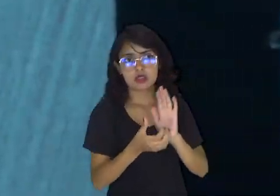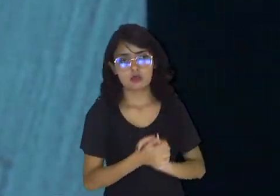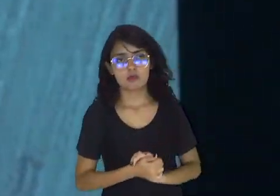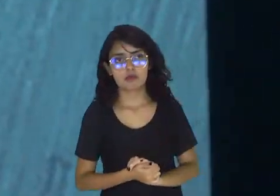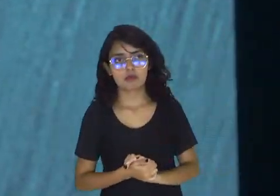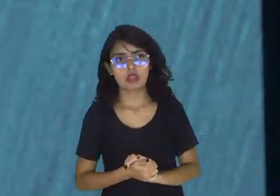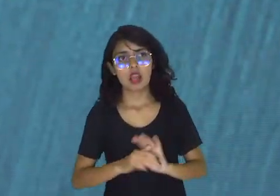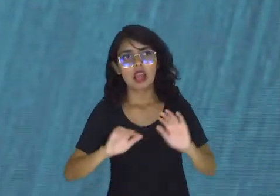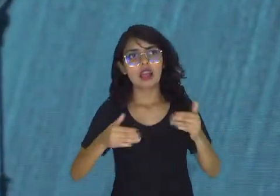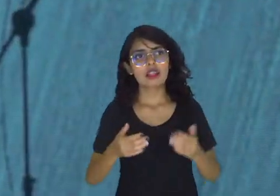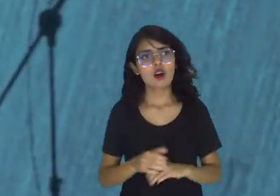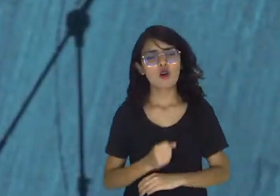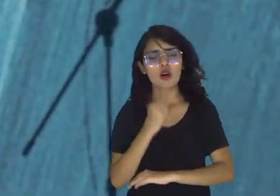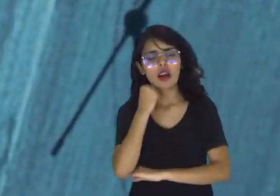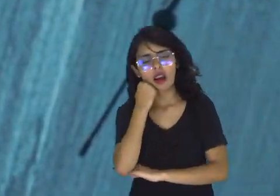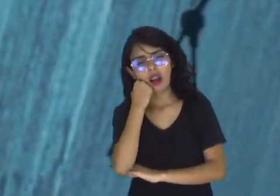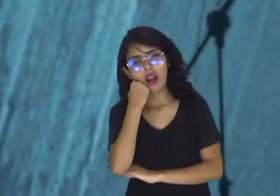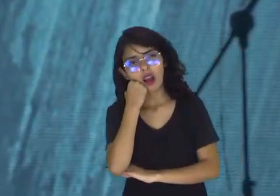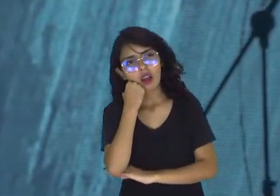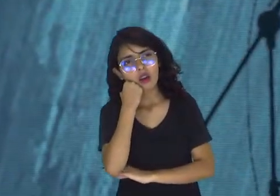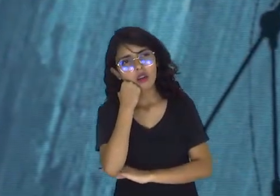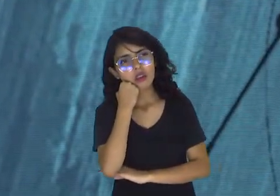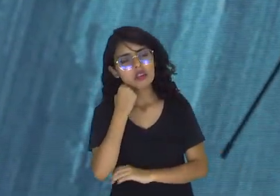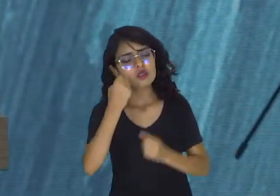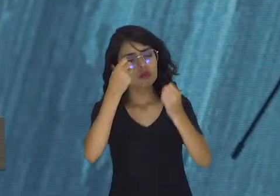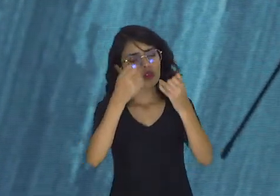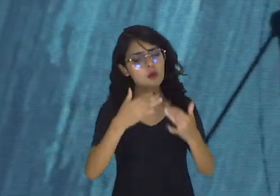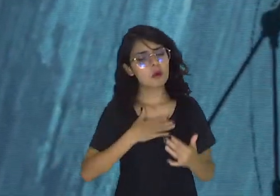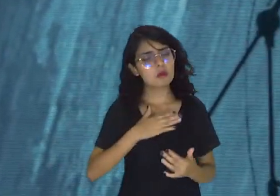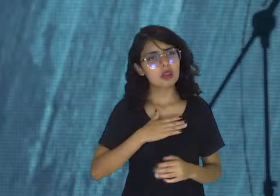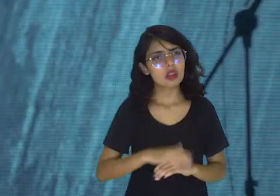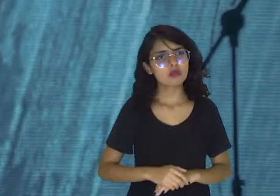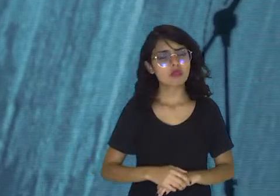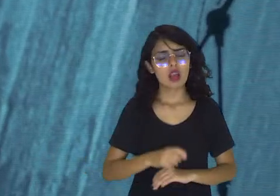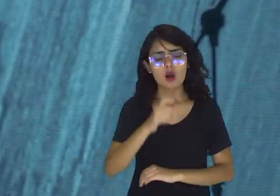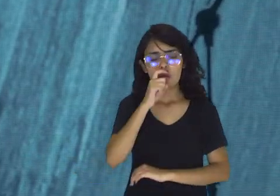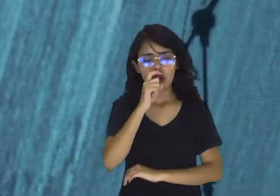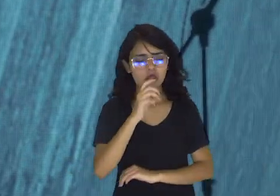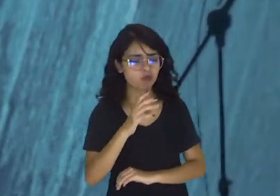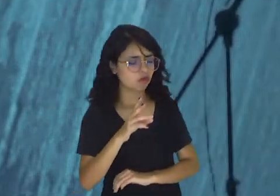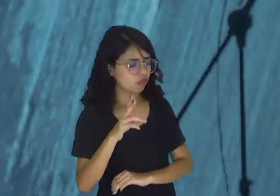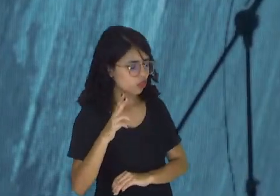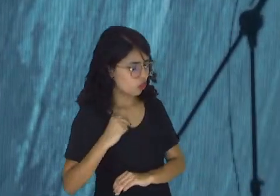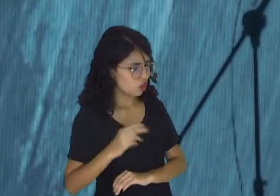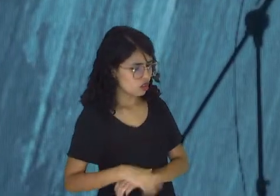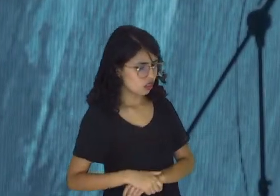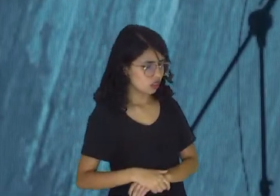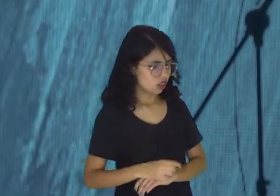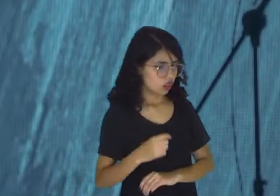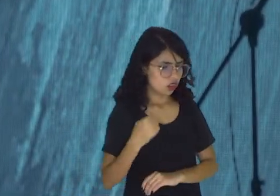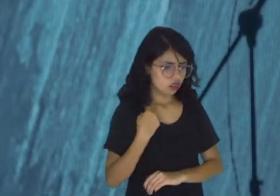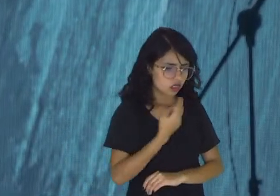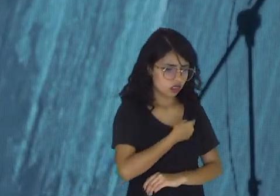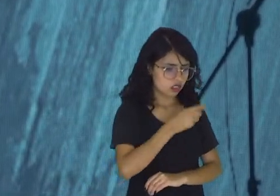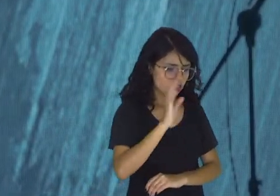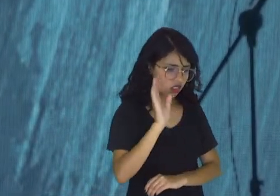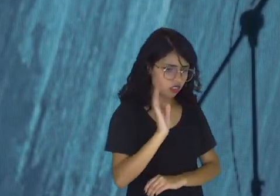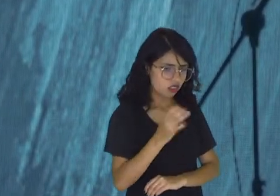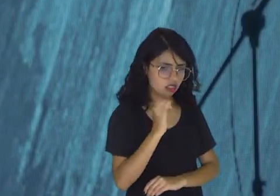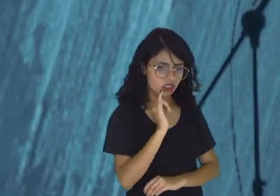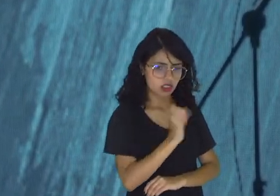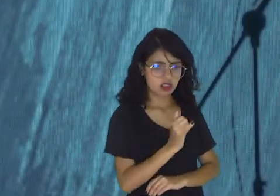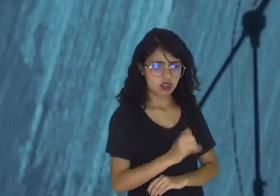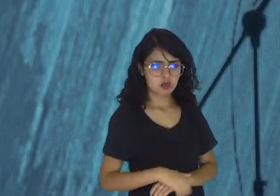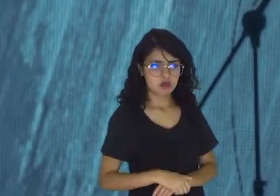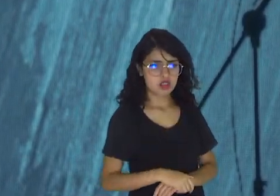pai, tomou um sentido novo na minha vida, aquele texto que a gente declara tanto, de Coríntios, que nem olhos viram,